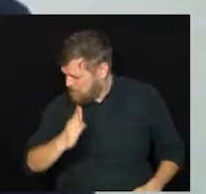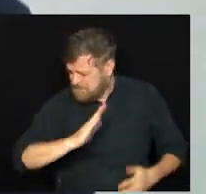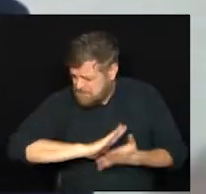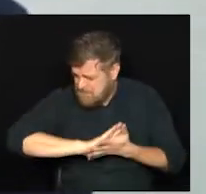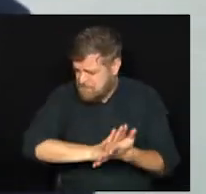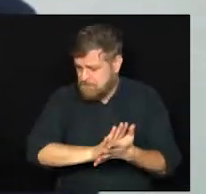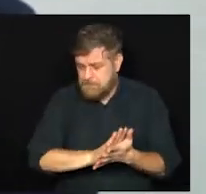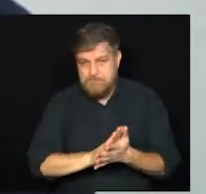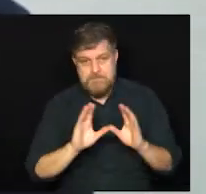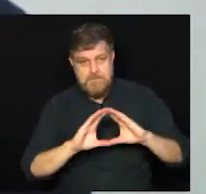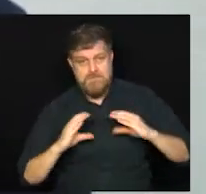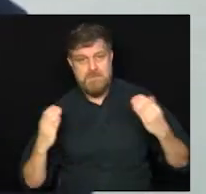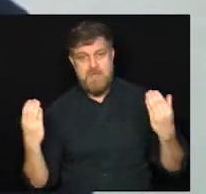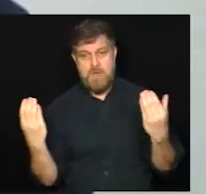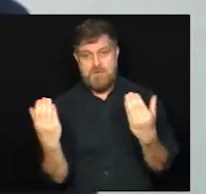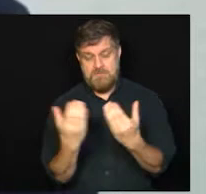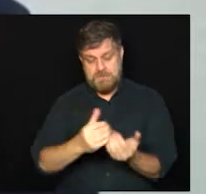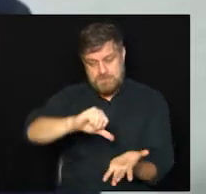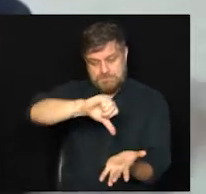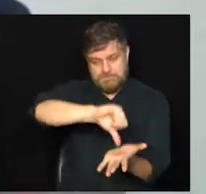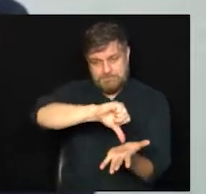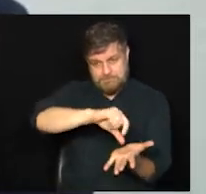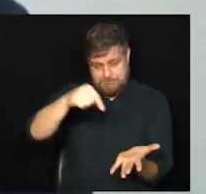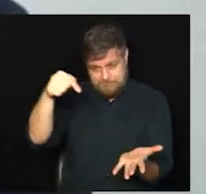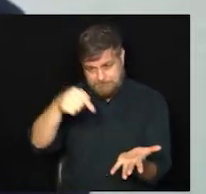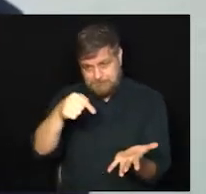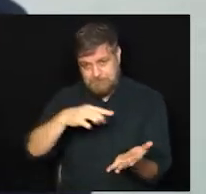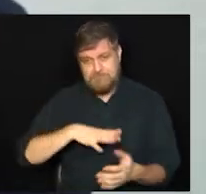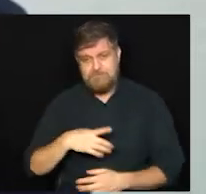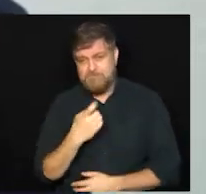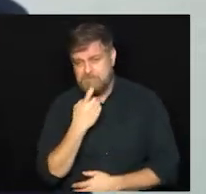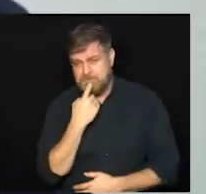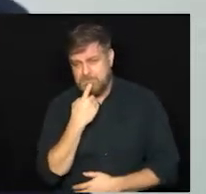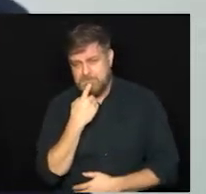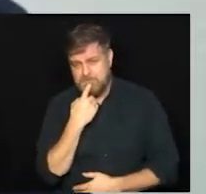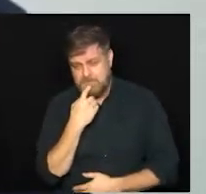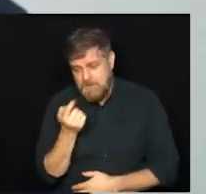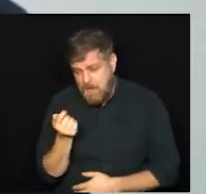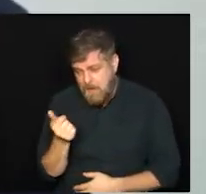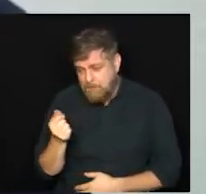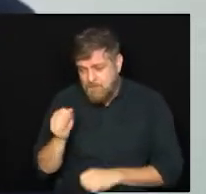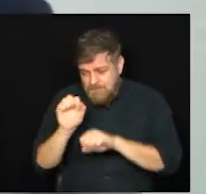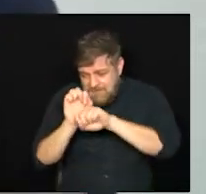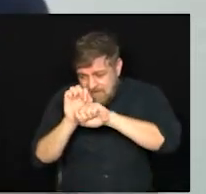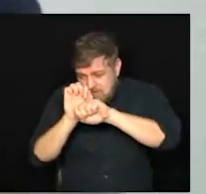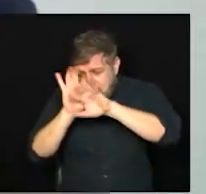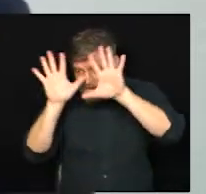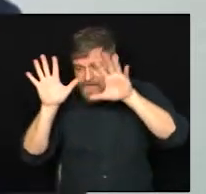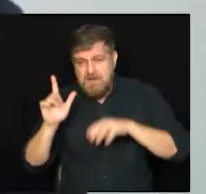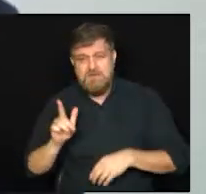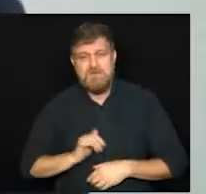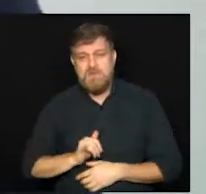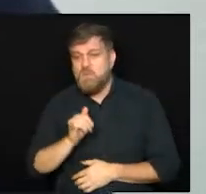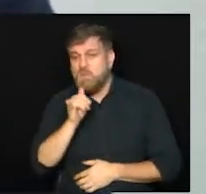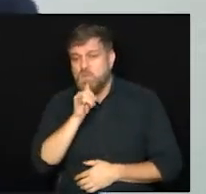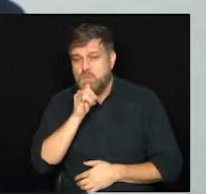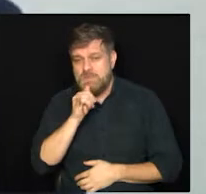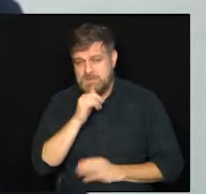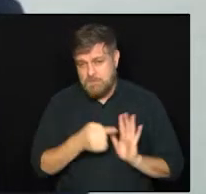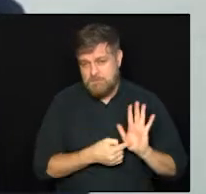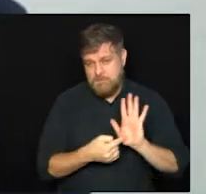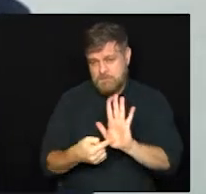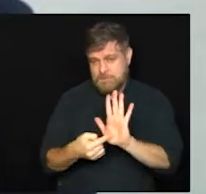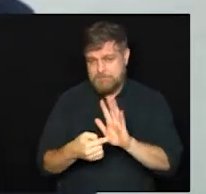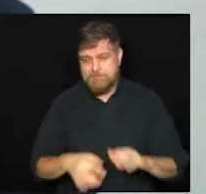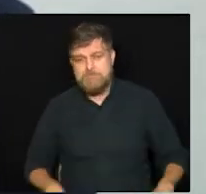de convenções, eu vou falar um pouquinho aqui para, acho que deixar bem clara a crise, eu vou pegar um produto específico, né?